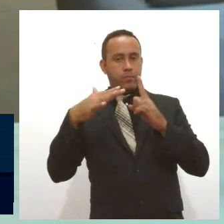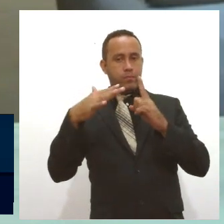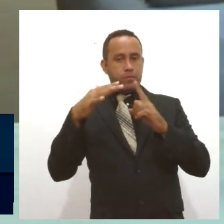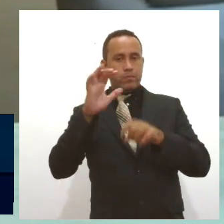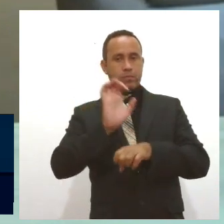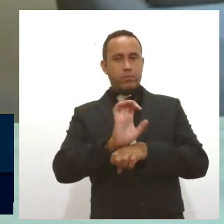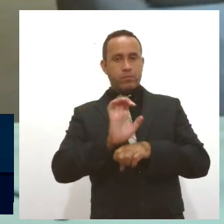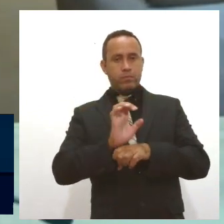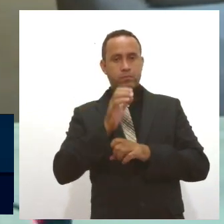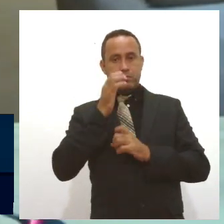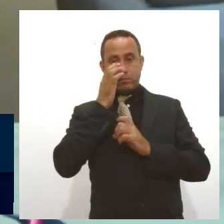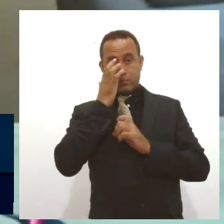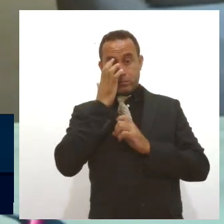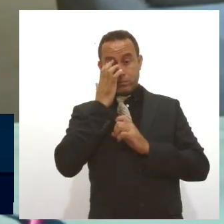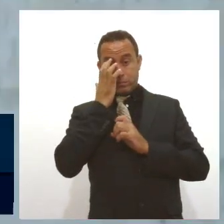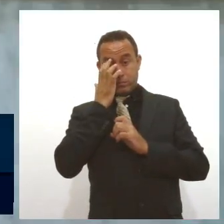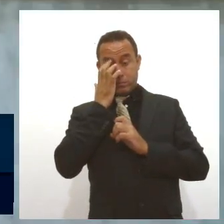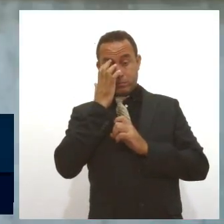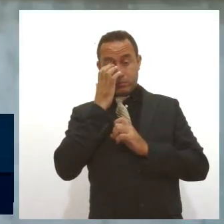minhas indagações.